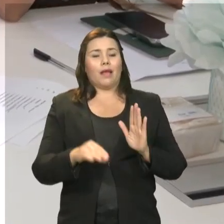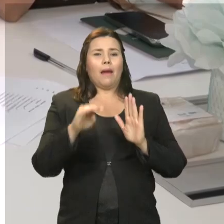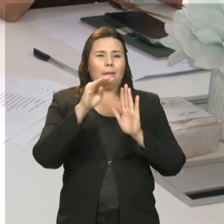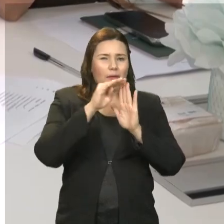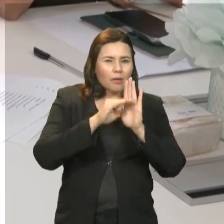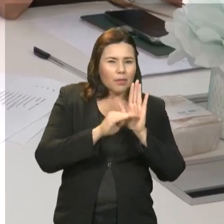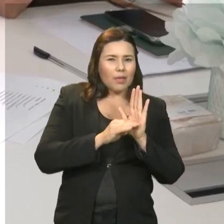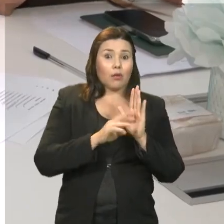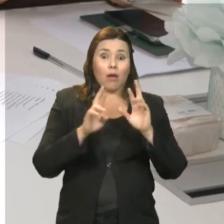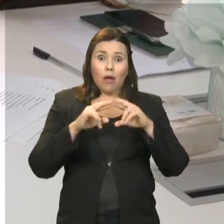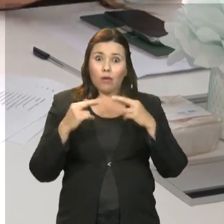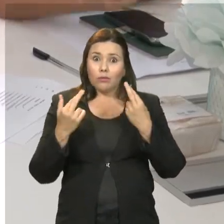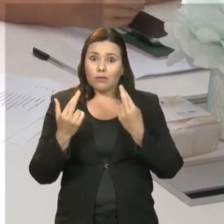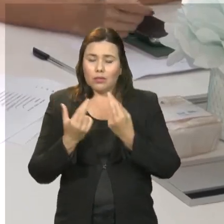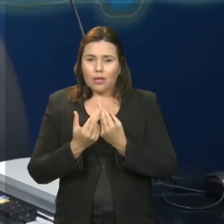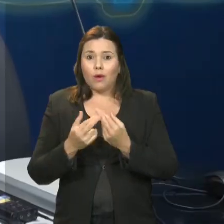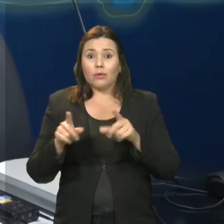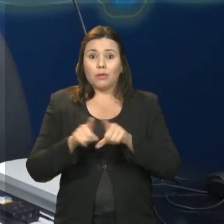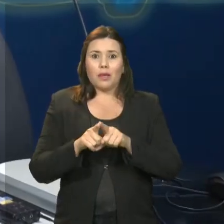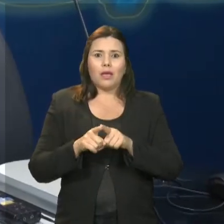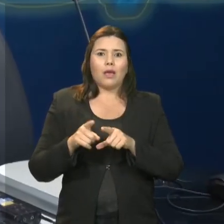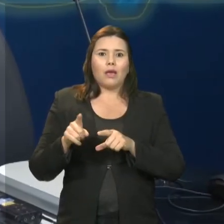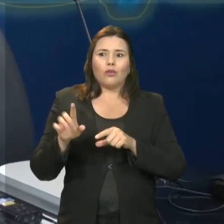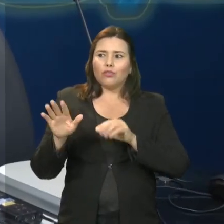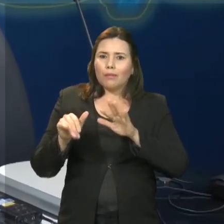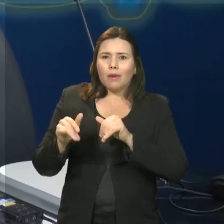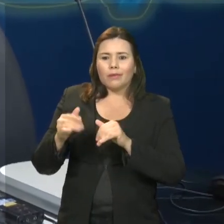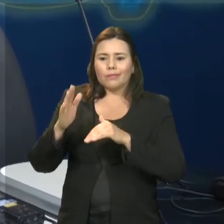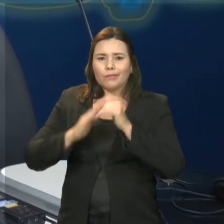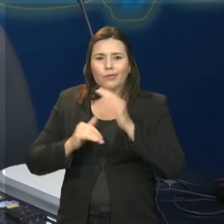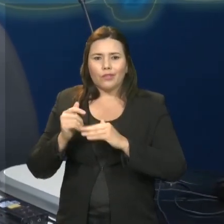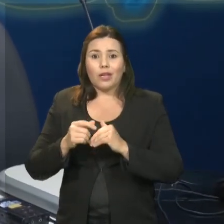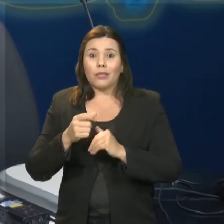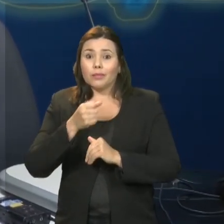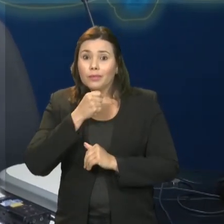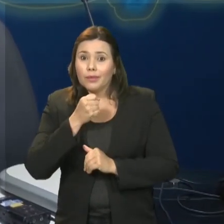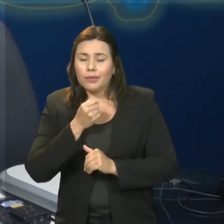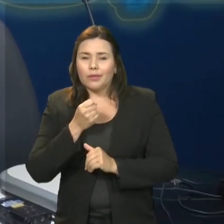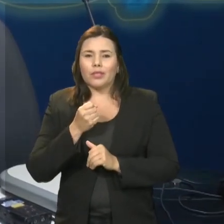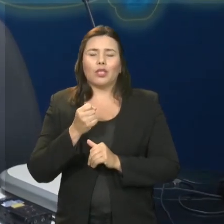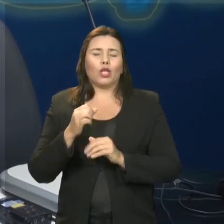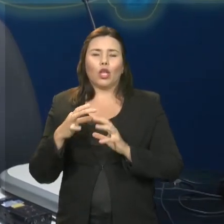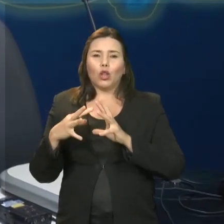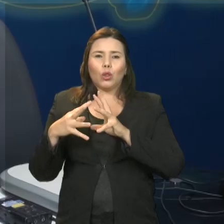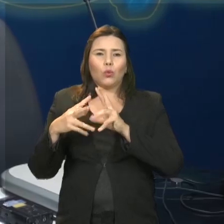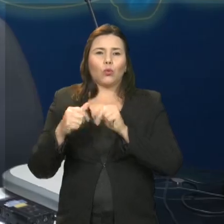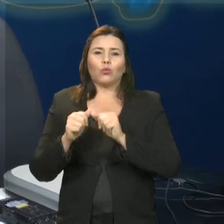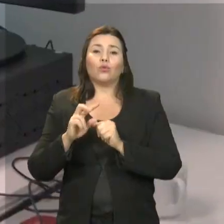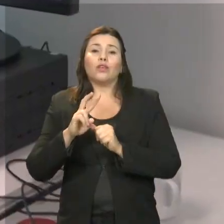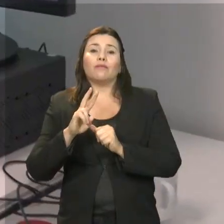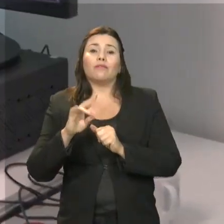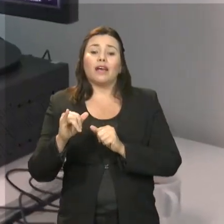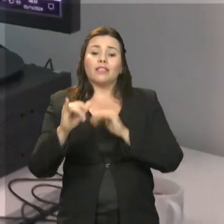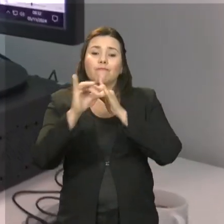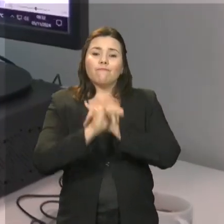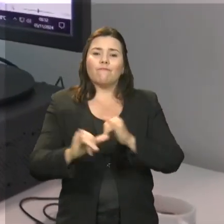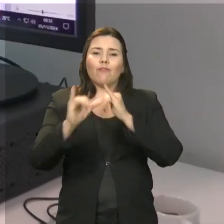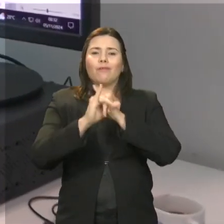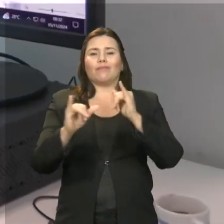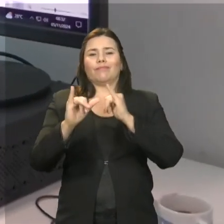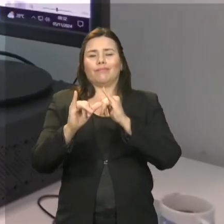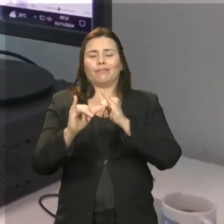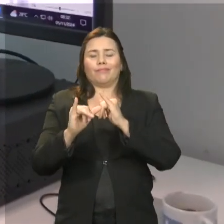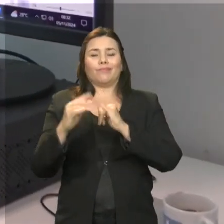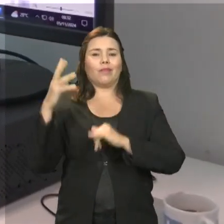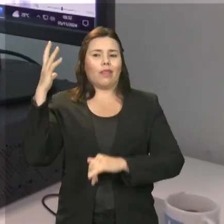pauta, escalas de repórteres e a produção do que chegará por meio das ondas sonoras. Aí é serviço